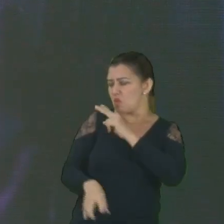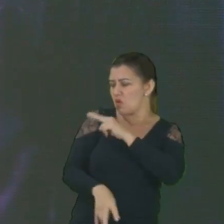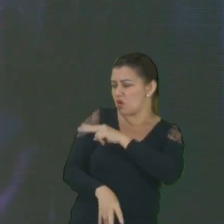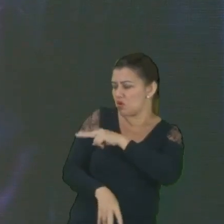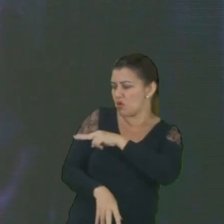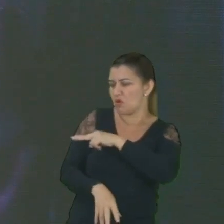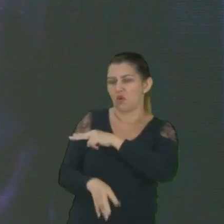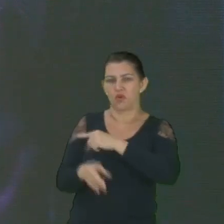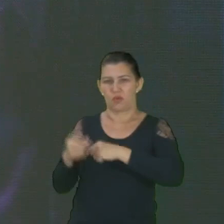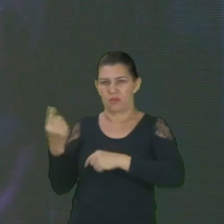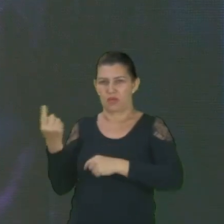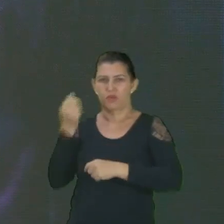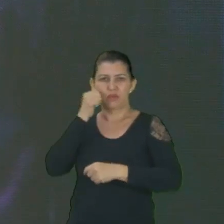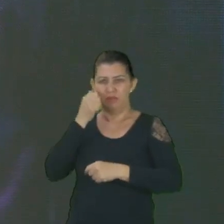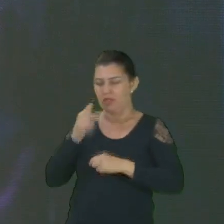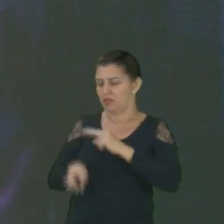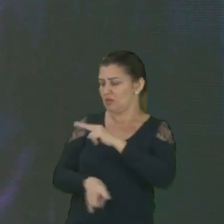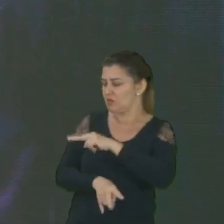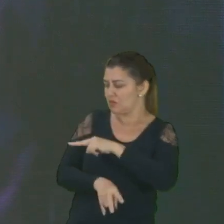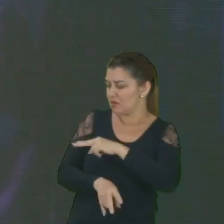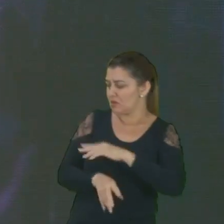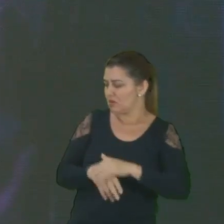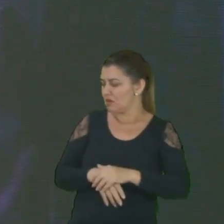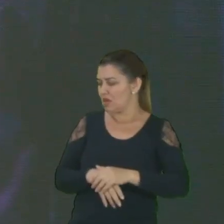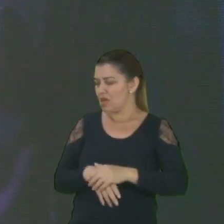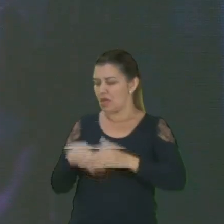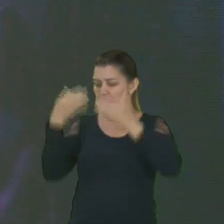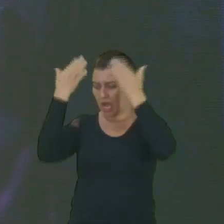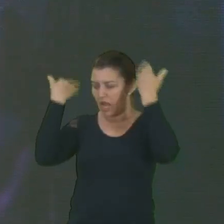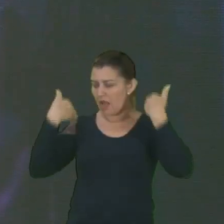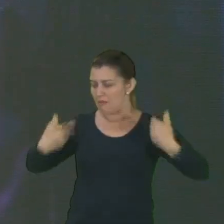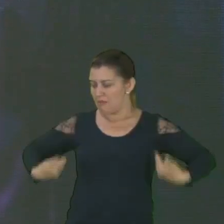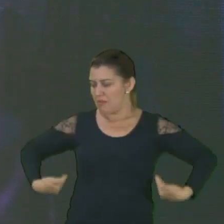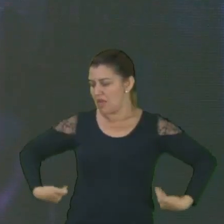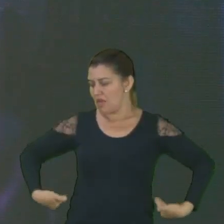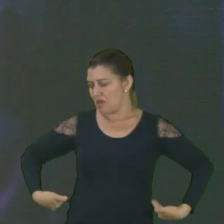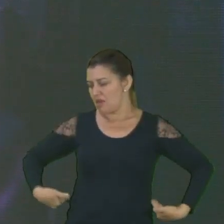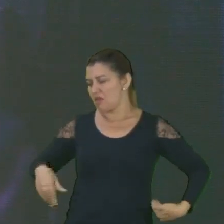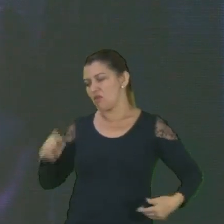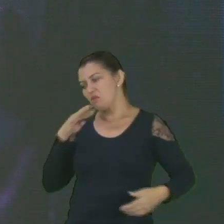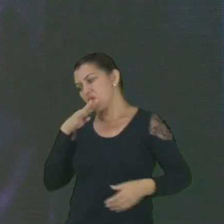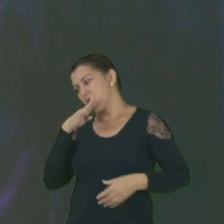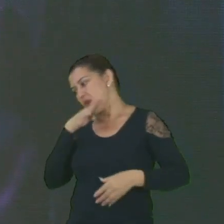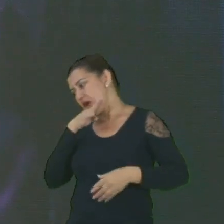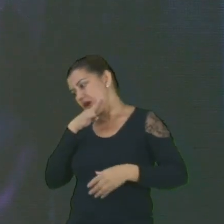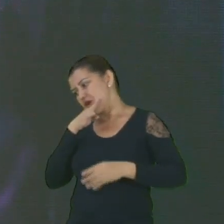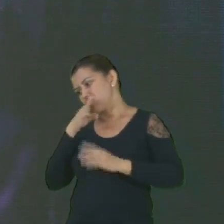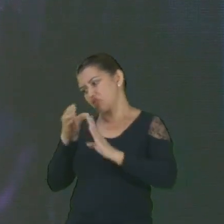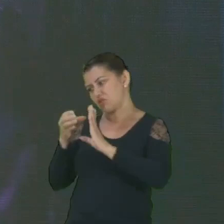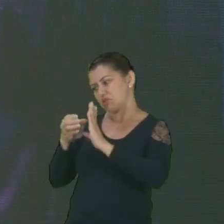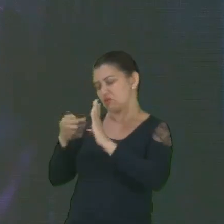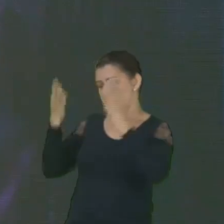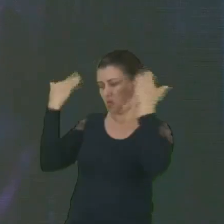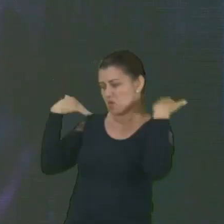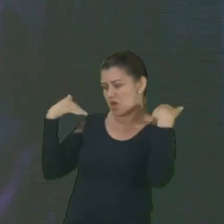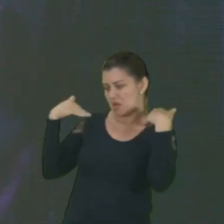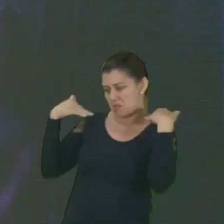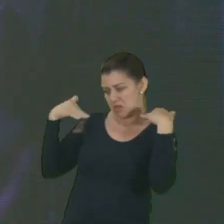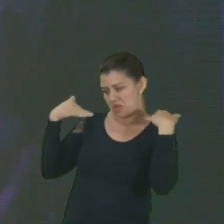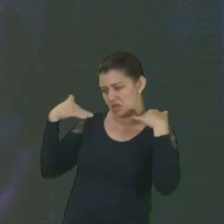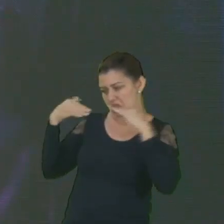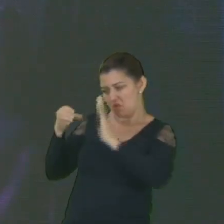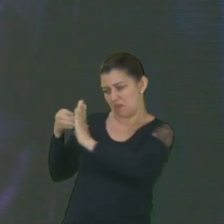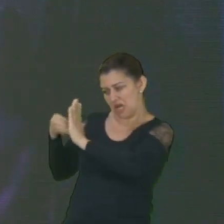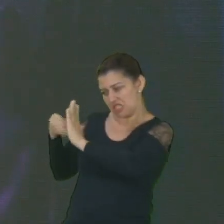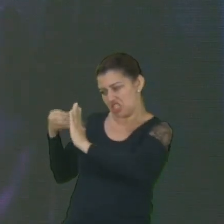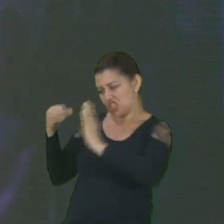disse: pelo tamanho do seu cabelo, eu acho que você é da Batista. A outra disse: pelo